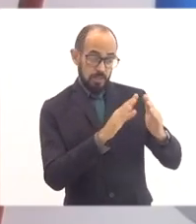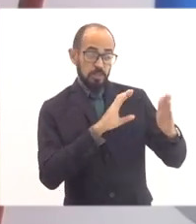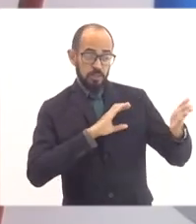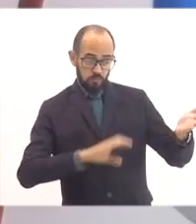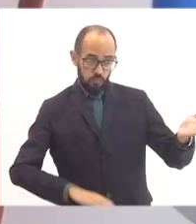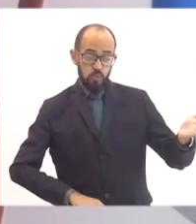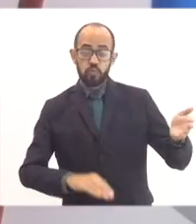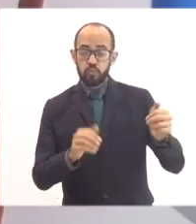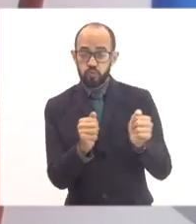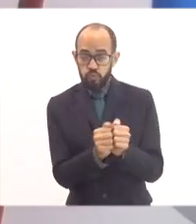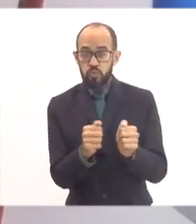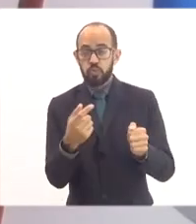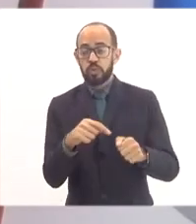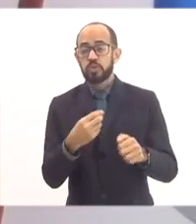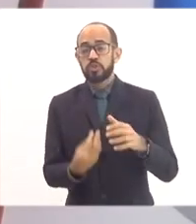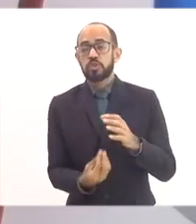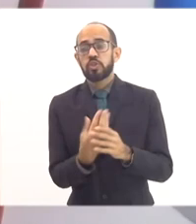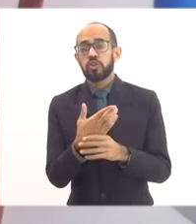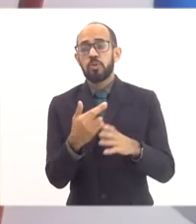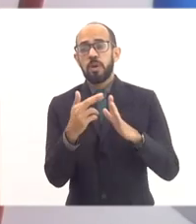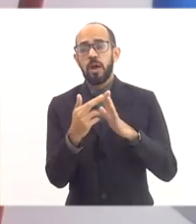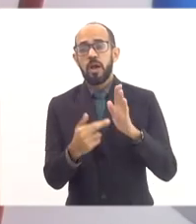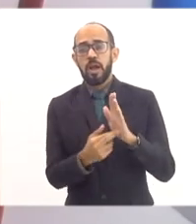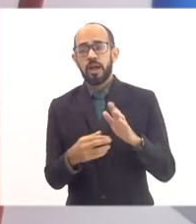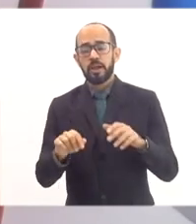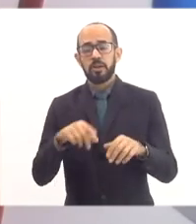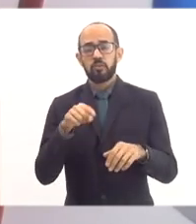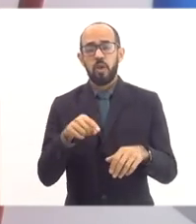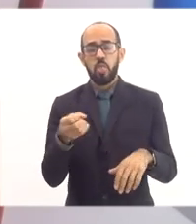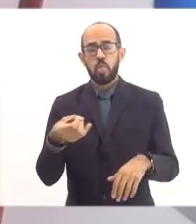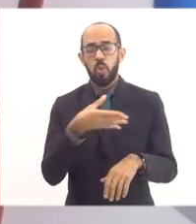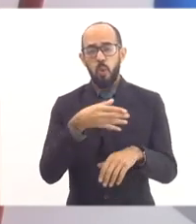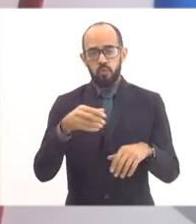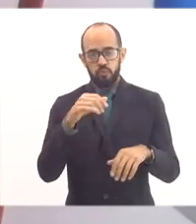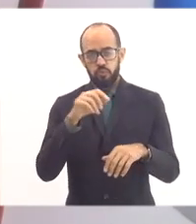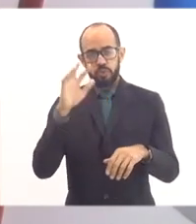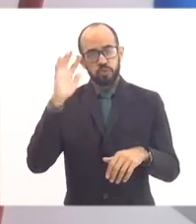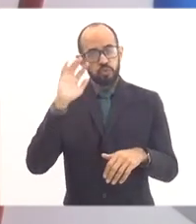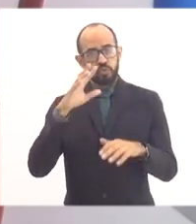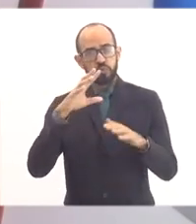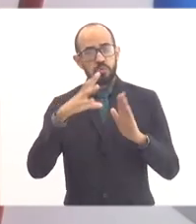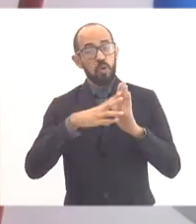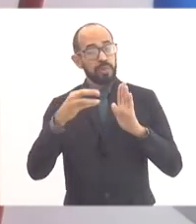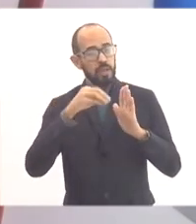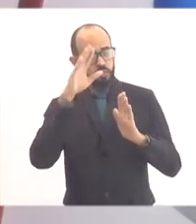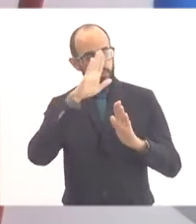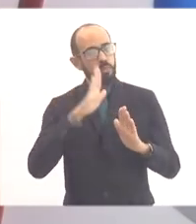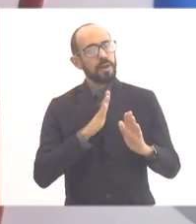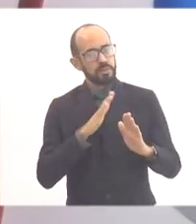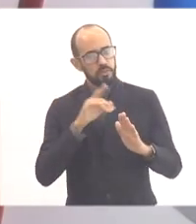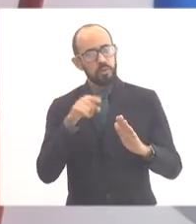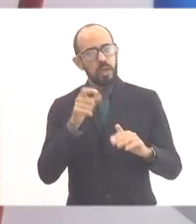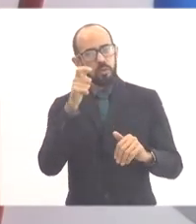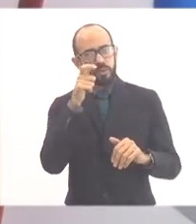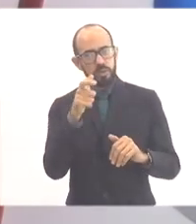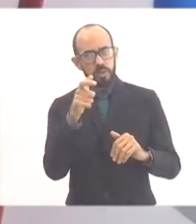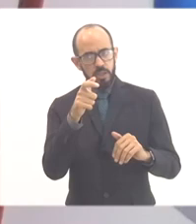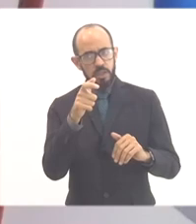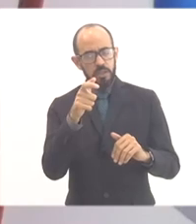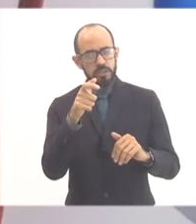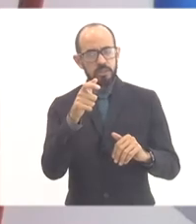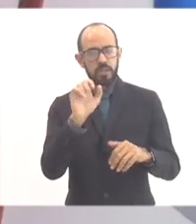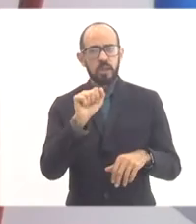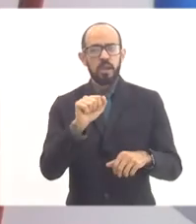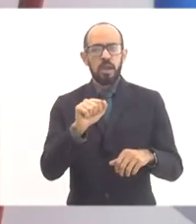critério de inovar, foi algo inédito no Brasil, que foi a realização das declarações de interesse, de manifestação de